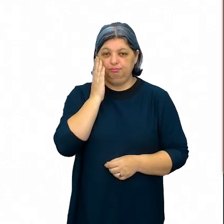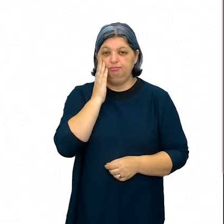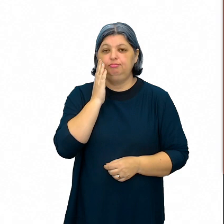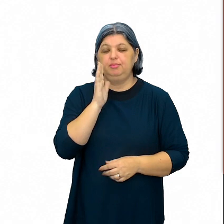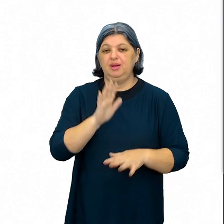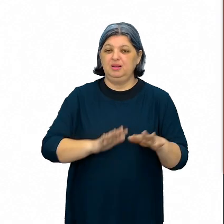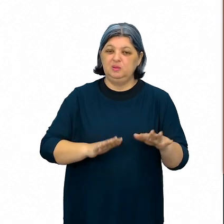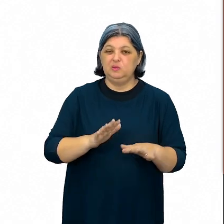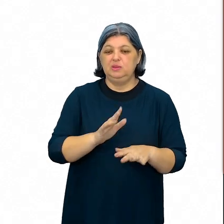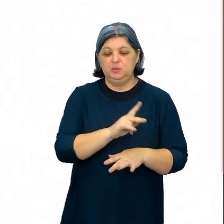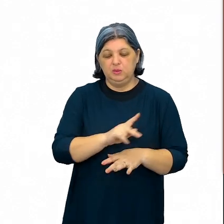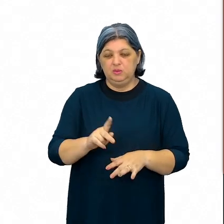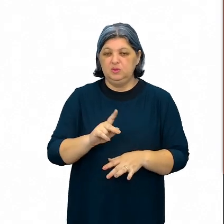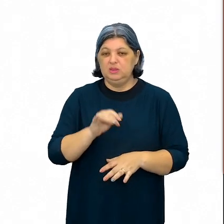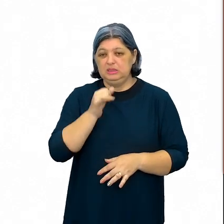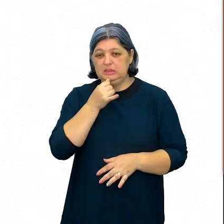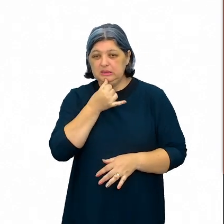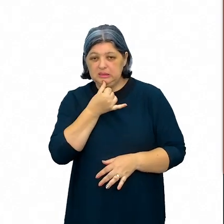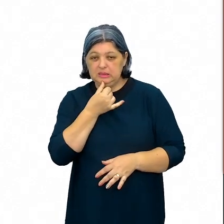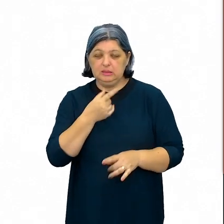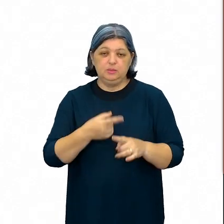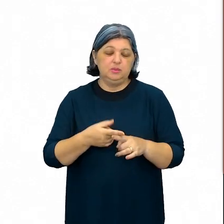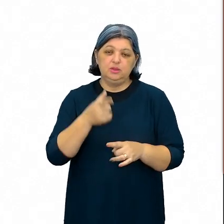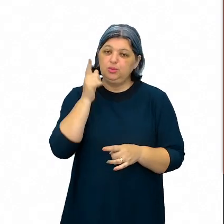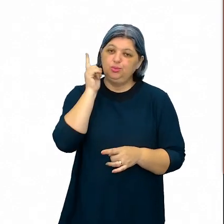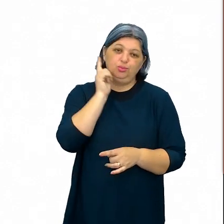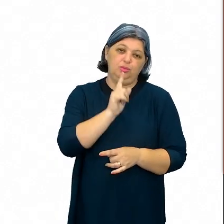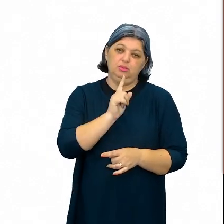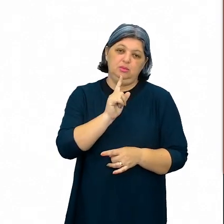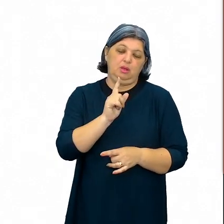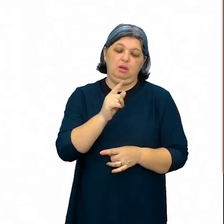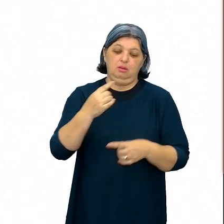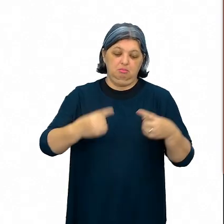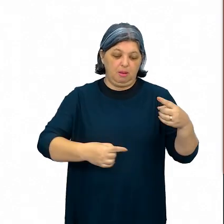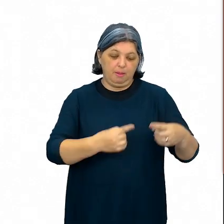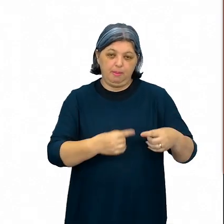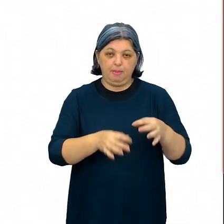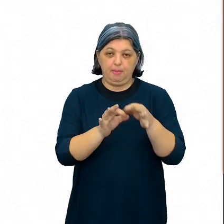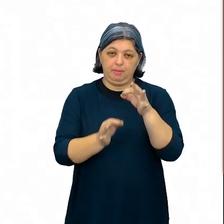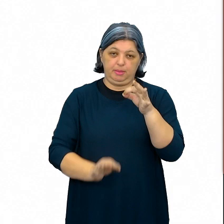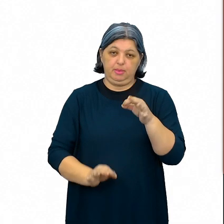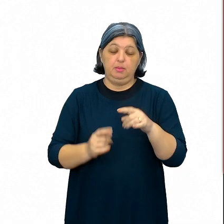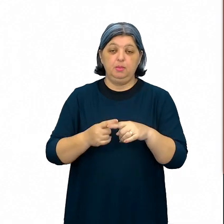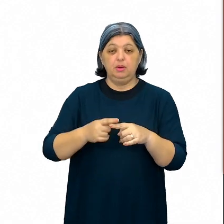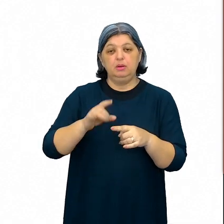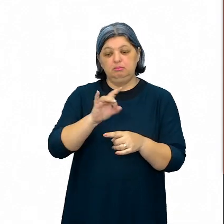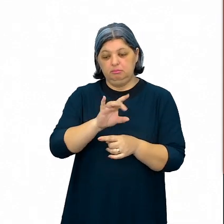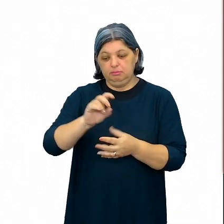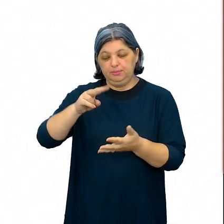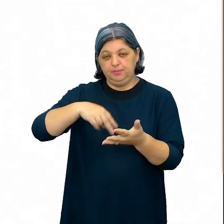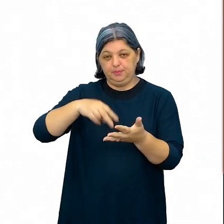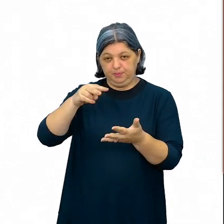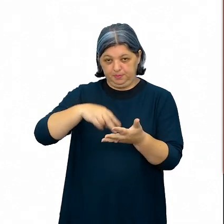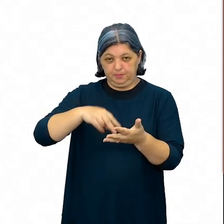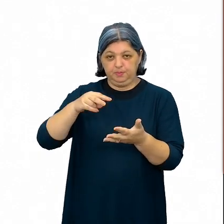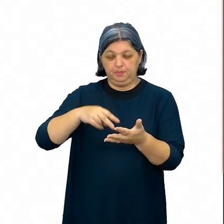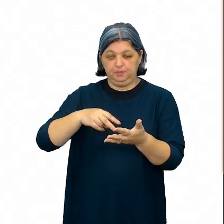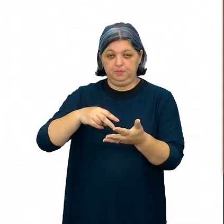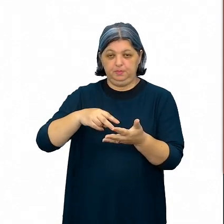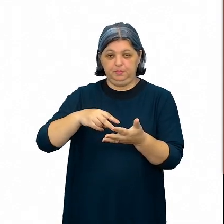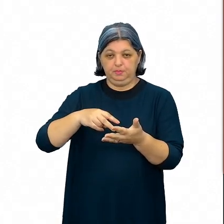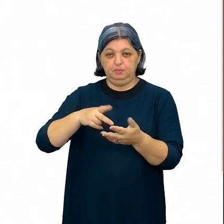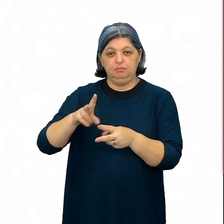deve lamentar de alguma maneira né de não poder discutir mais porque a cada leitura a cada é